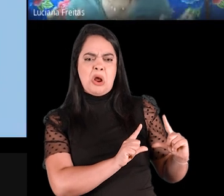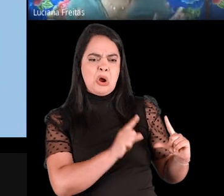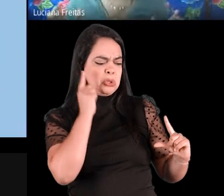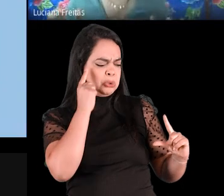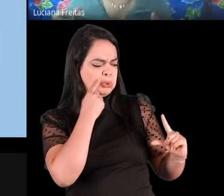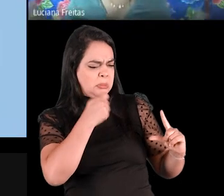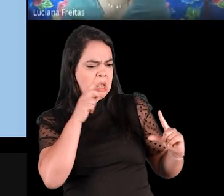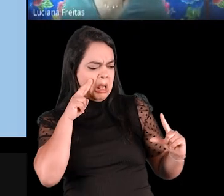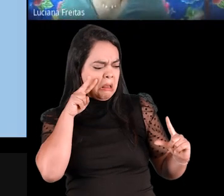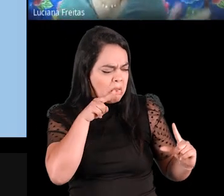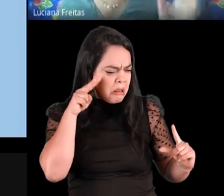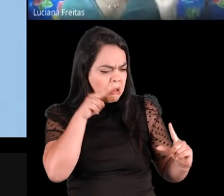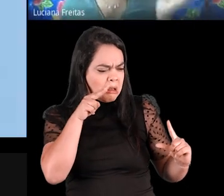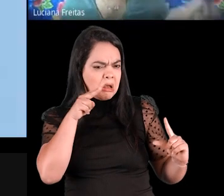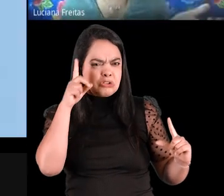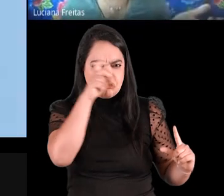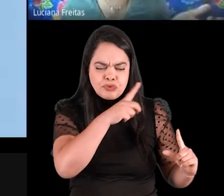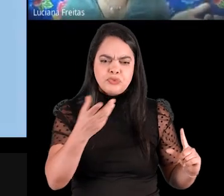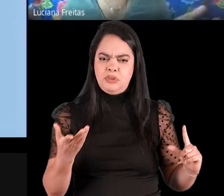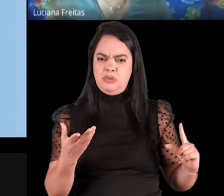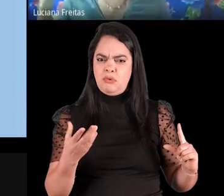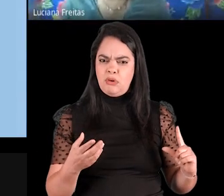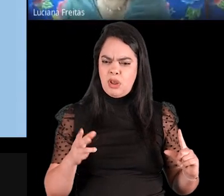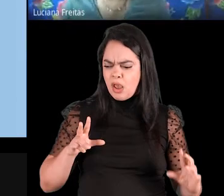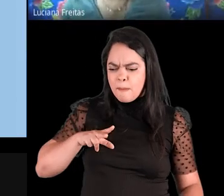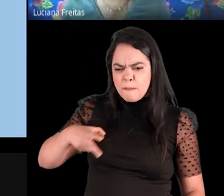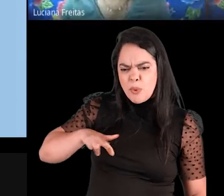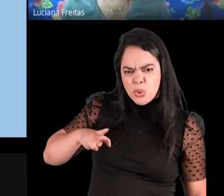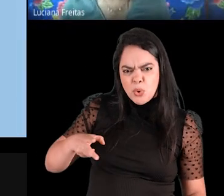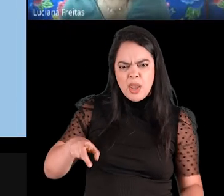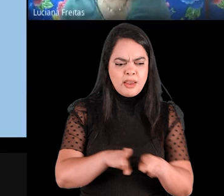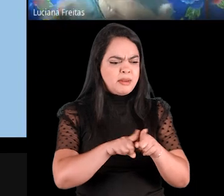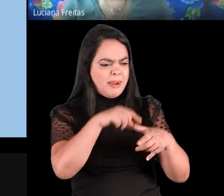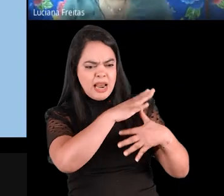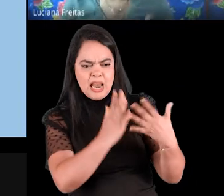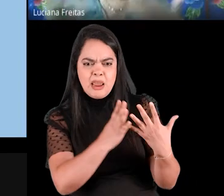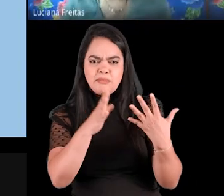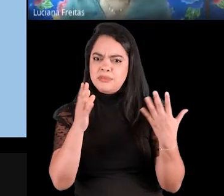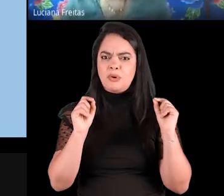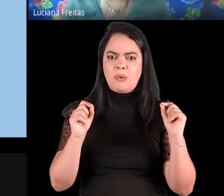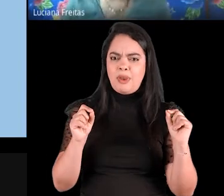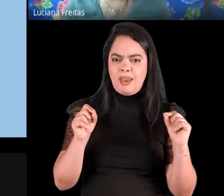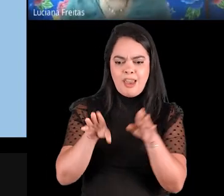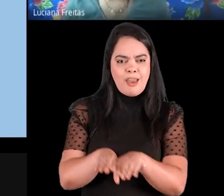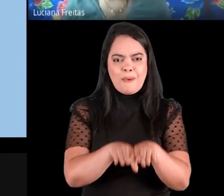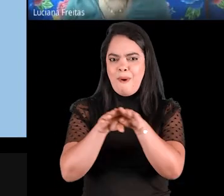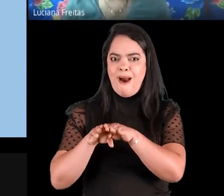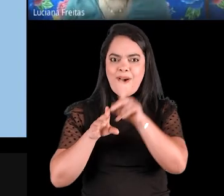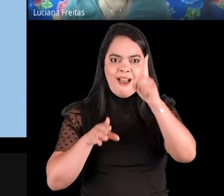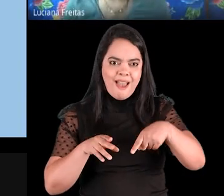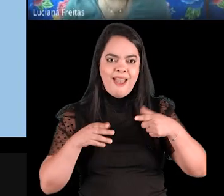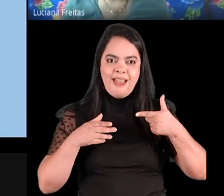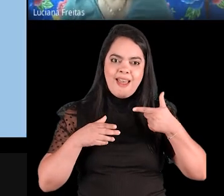até assim, sendo que tanto o português oral quanto a Libras, no nosso país, é reconhecido como